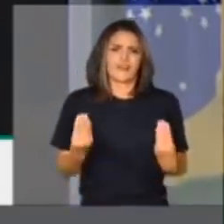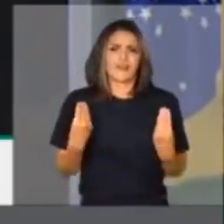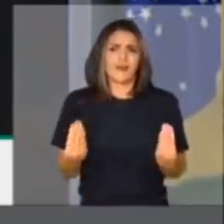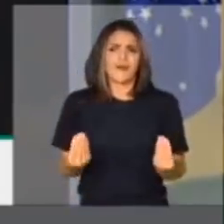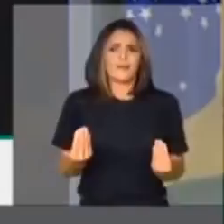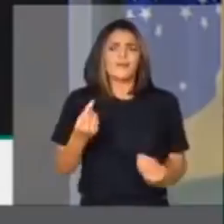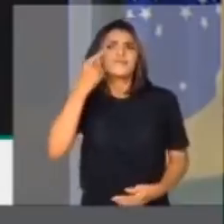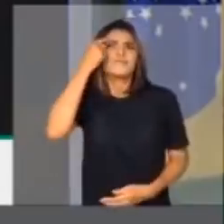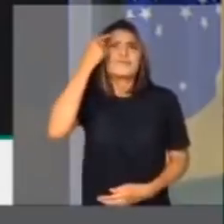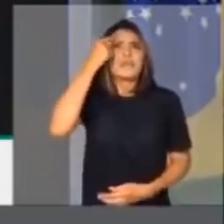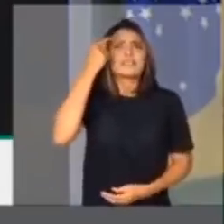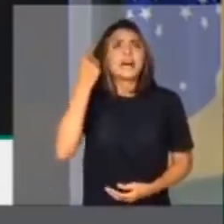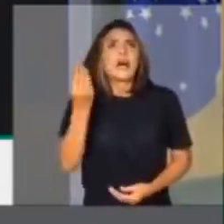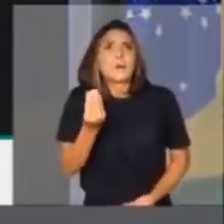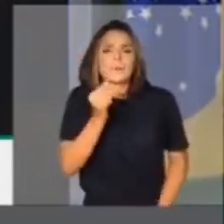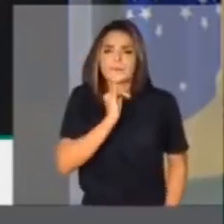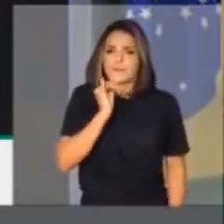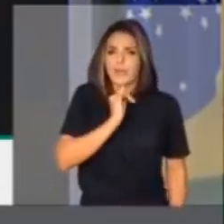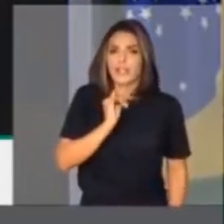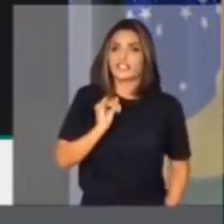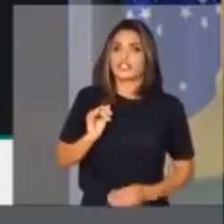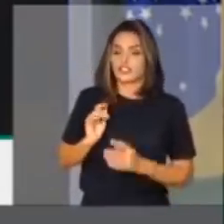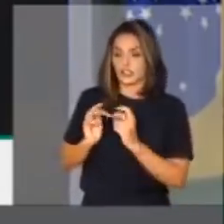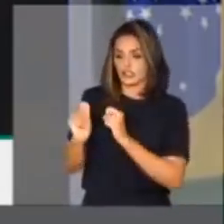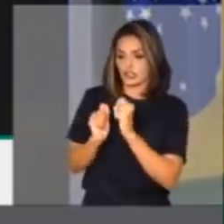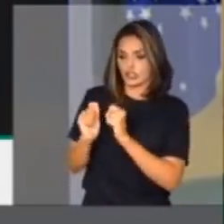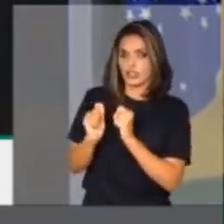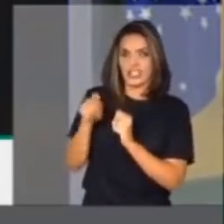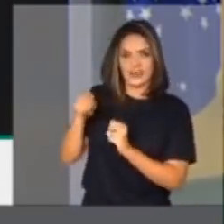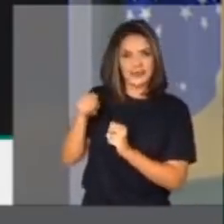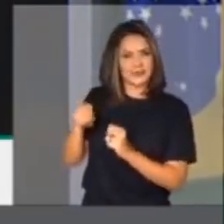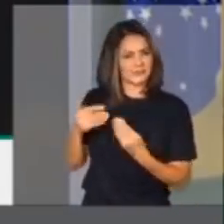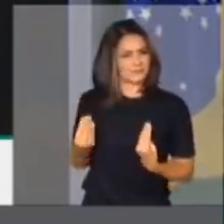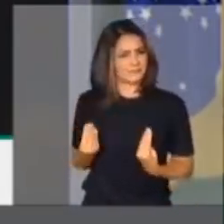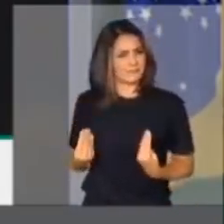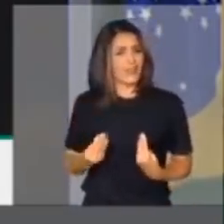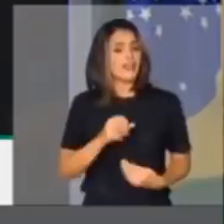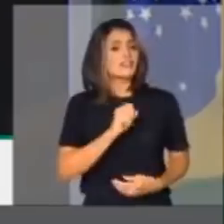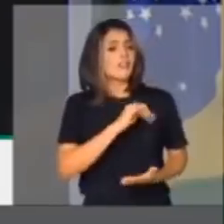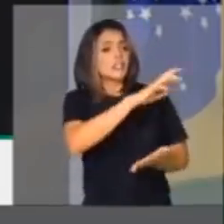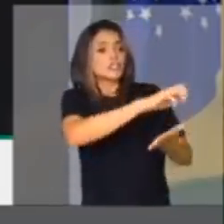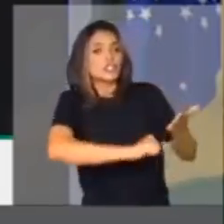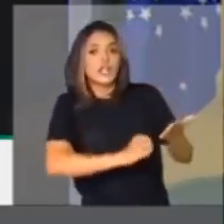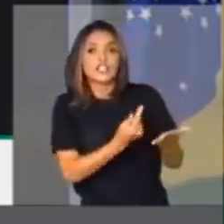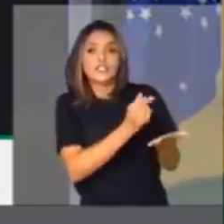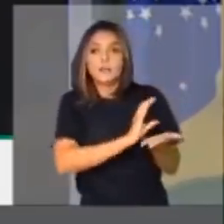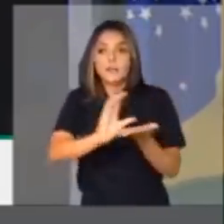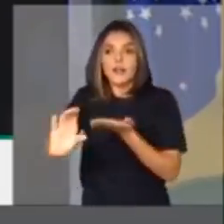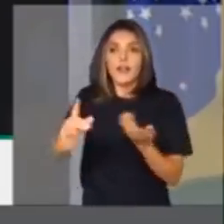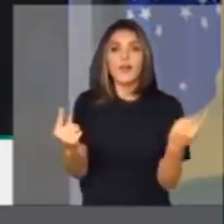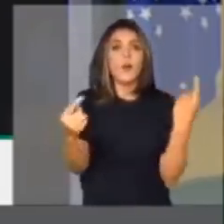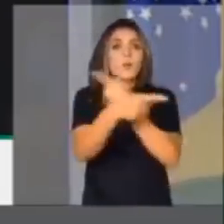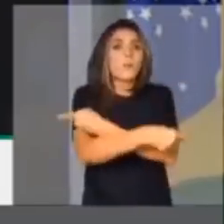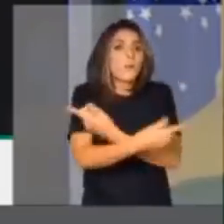absolutamente impensável você pensar em tirar dinheiro do Tesouro e você economizar dinheiro, porque é uma coisa justamente o oposto da